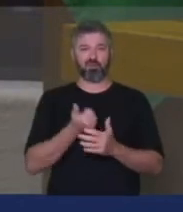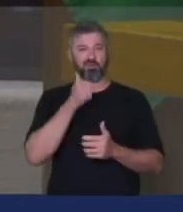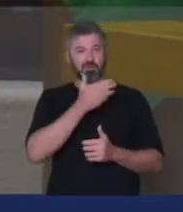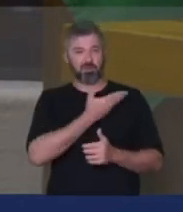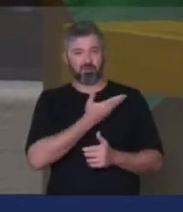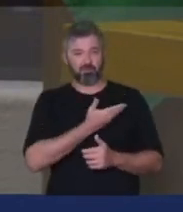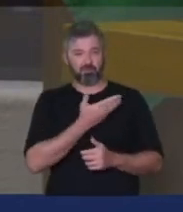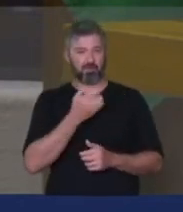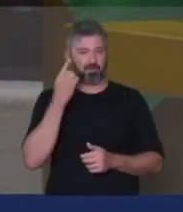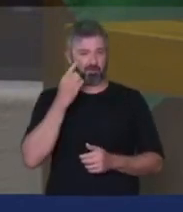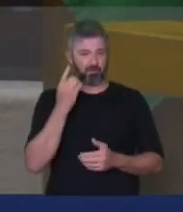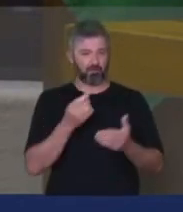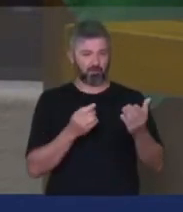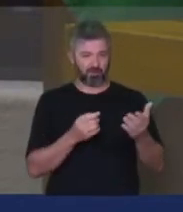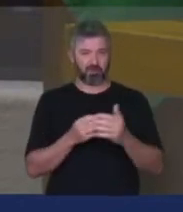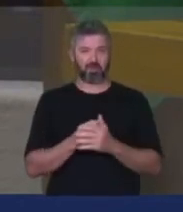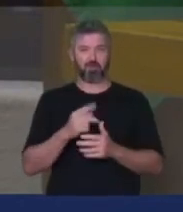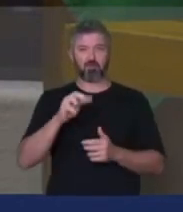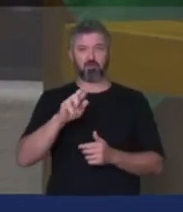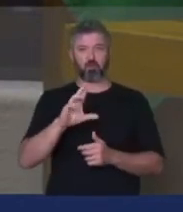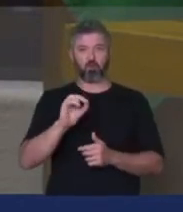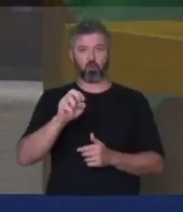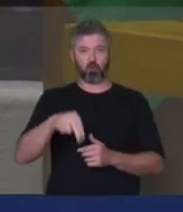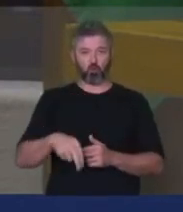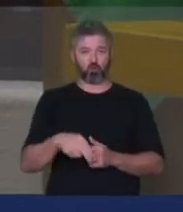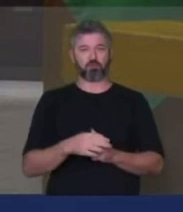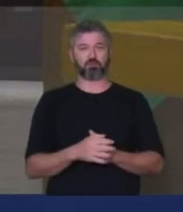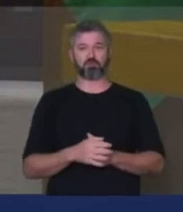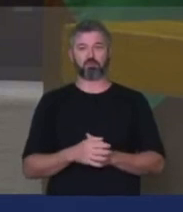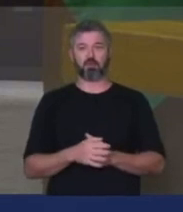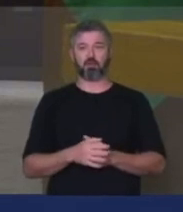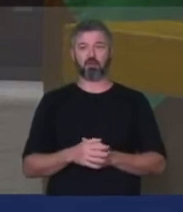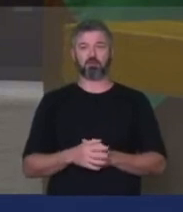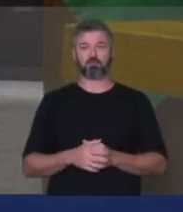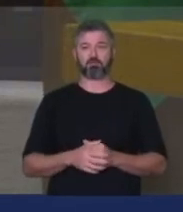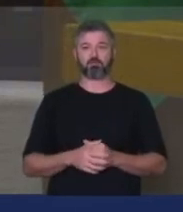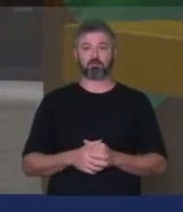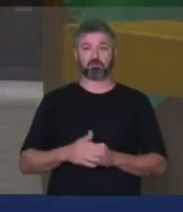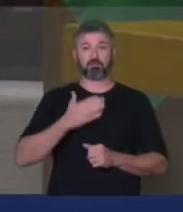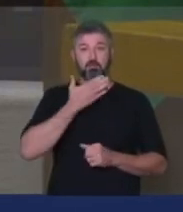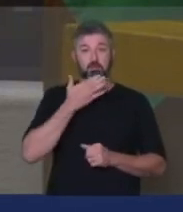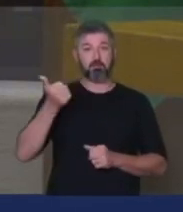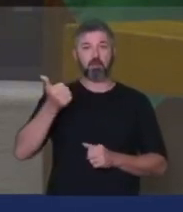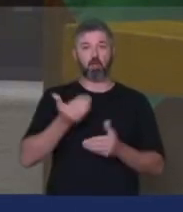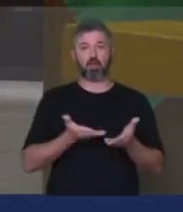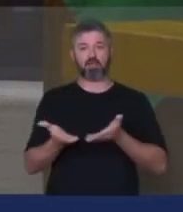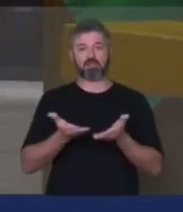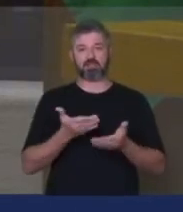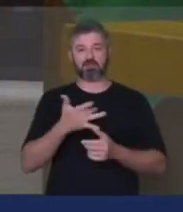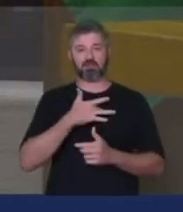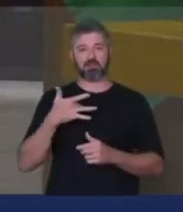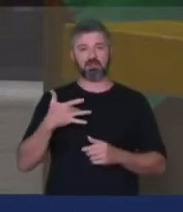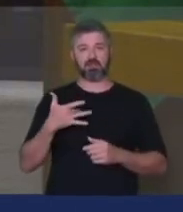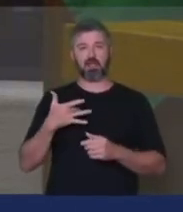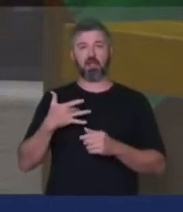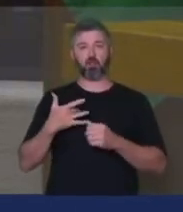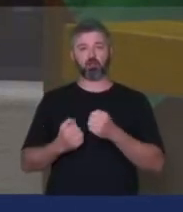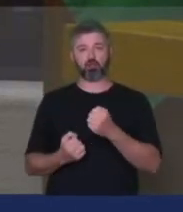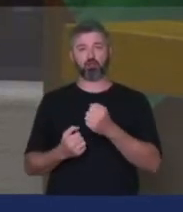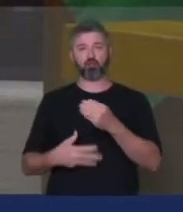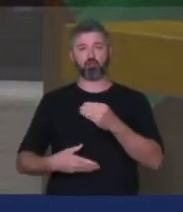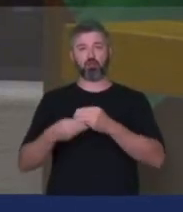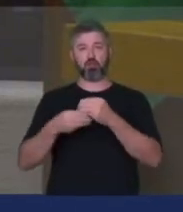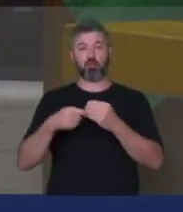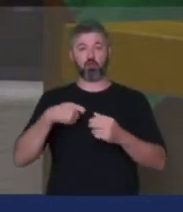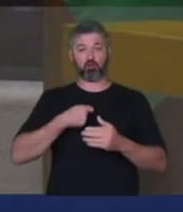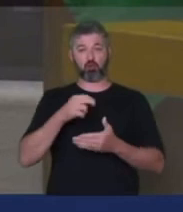deputada federal, foi do PROCON, diz ela. Melhorar a qualidade do serviço de saúde suplementar. Estou como